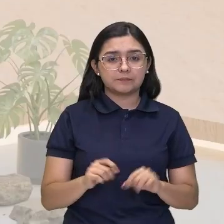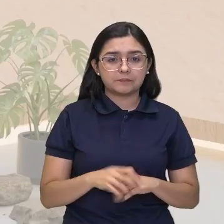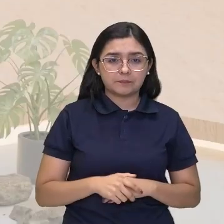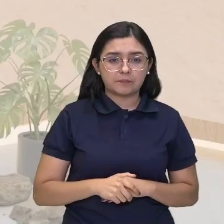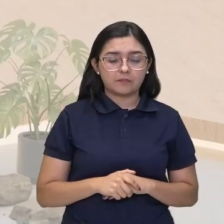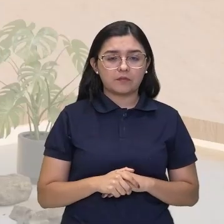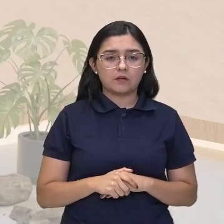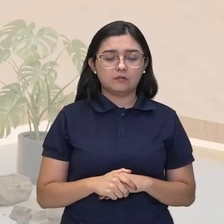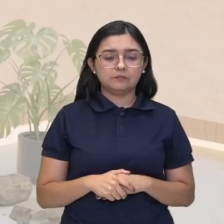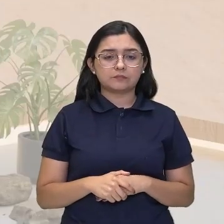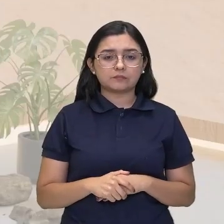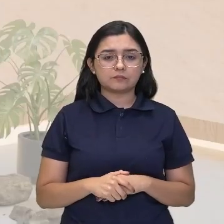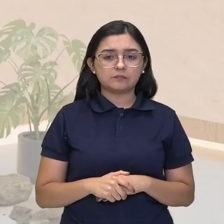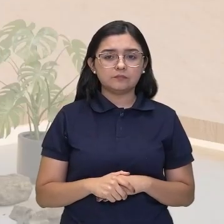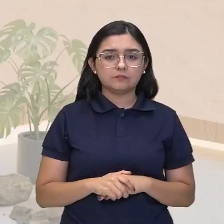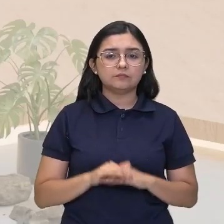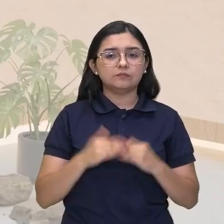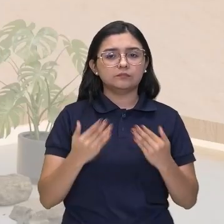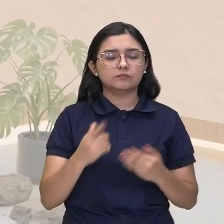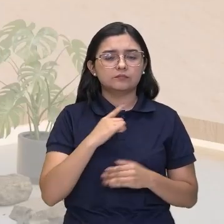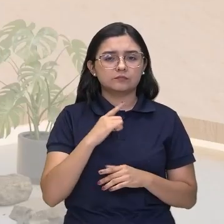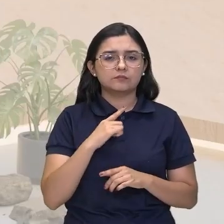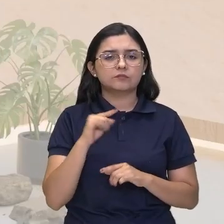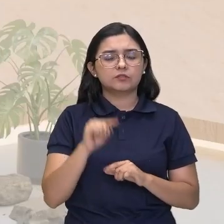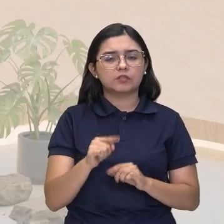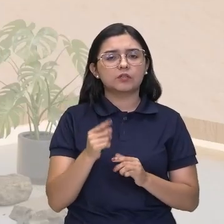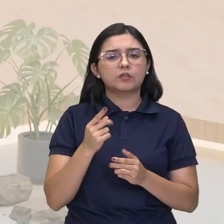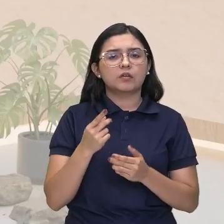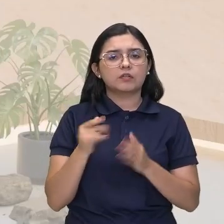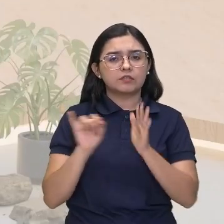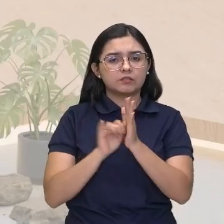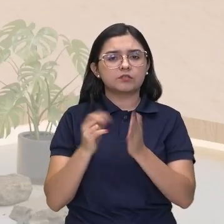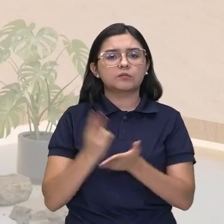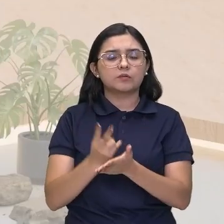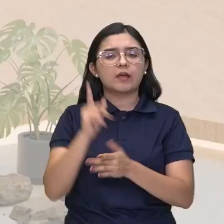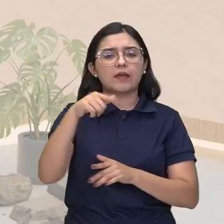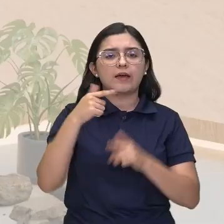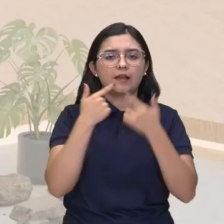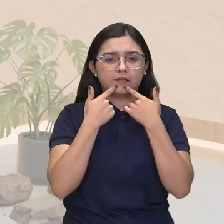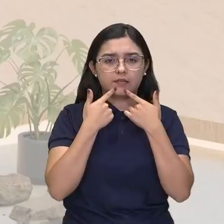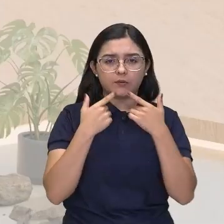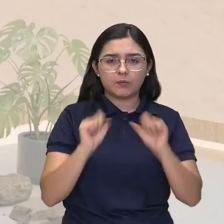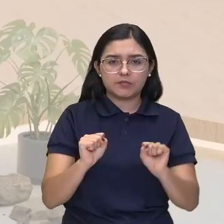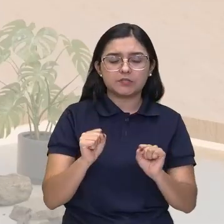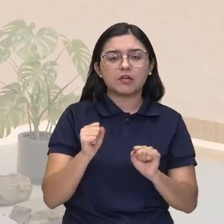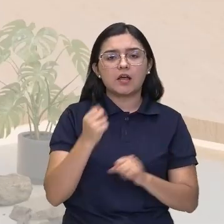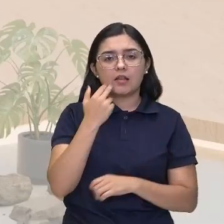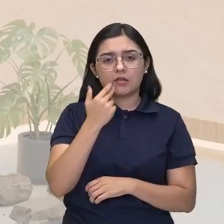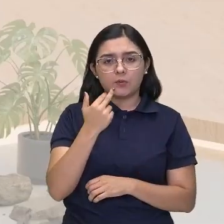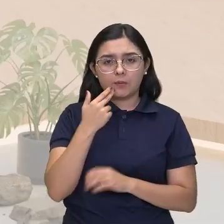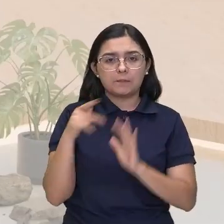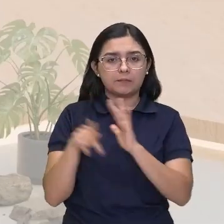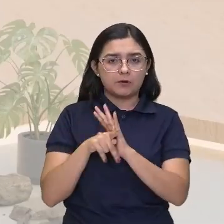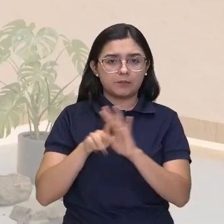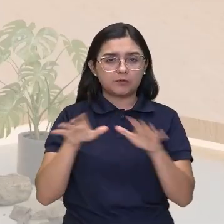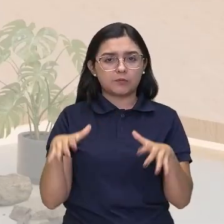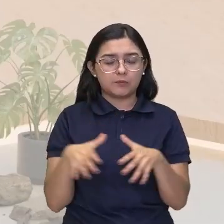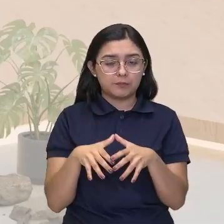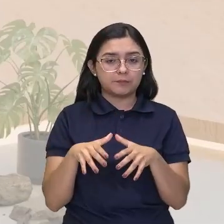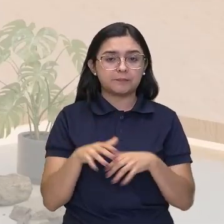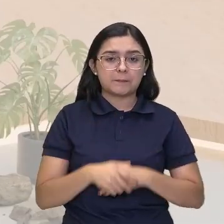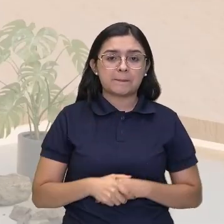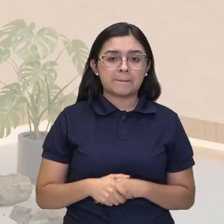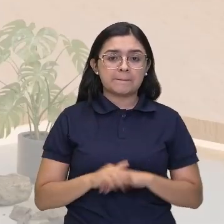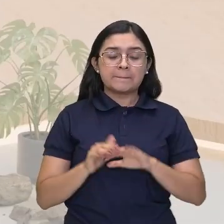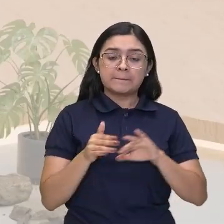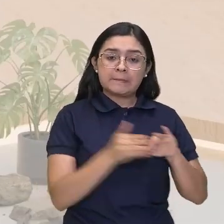você preserve a identidade é a questão linguística, né? É o domínio da língua. Certeza. E aqui a gente